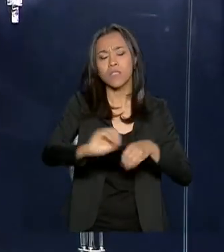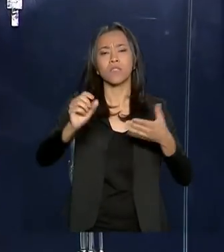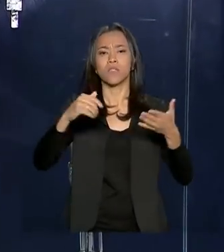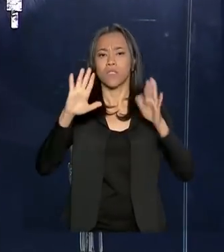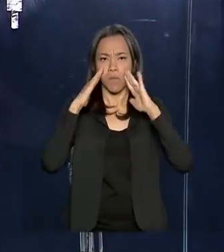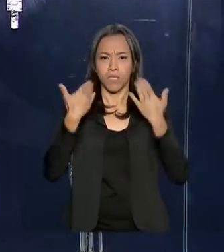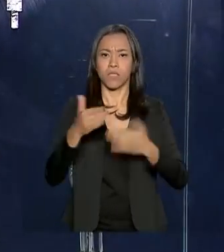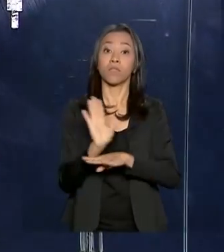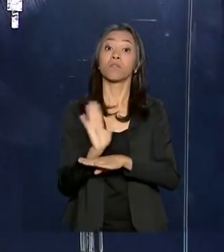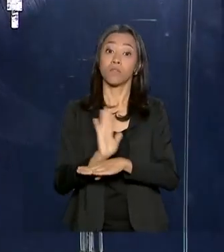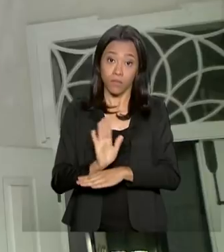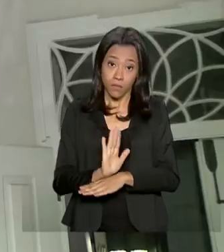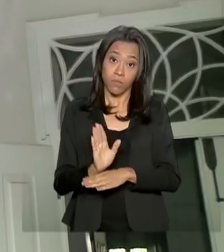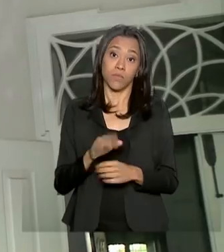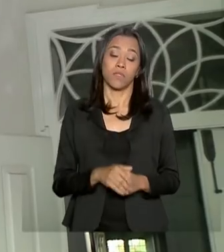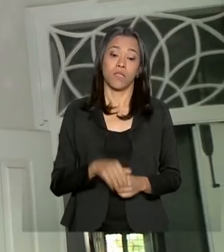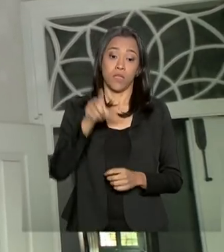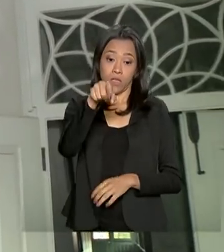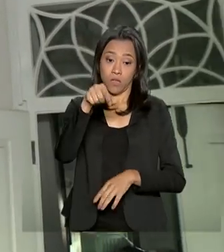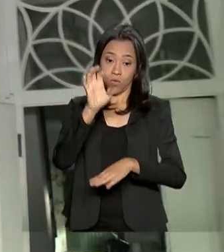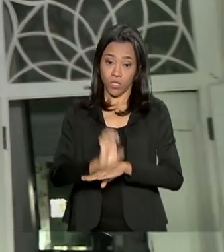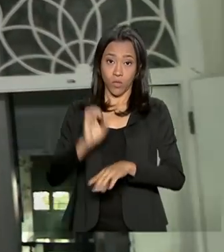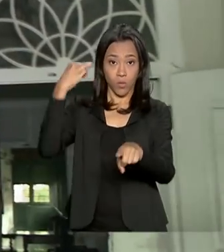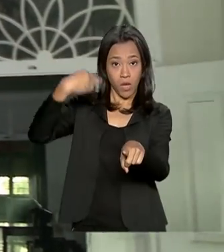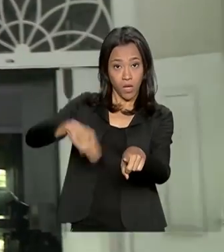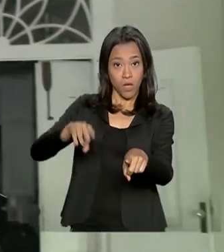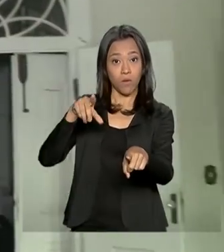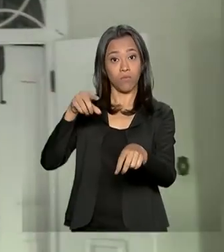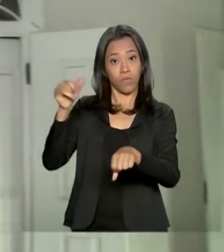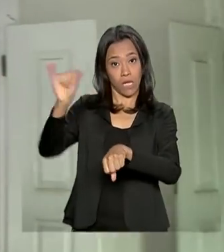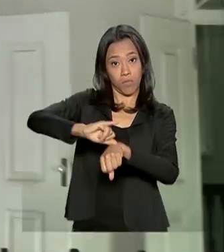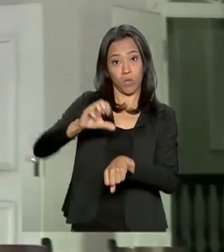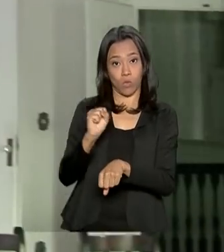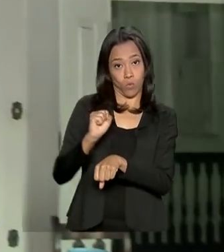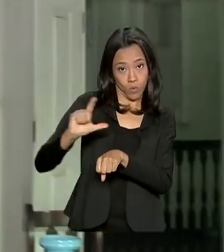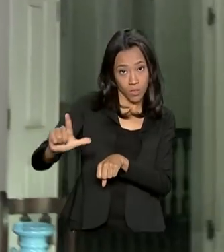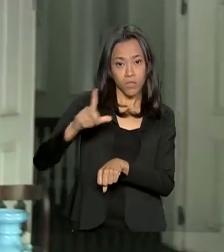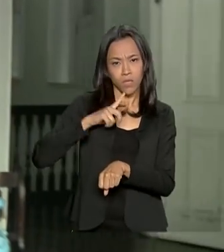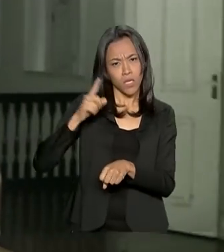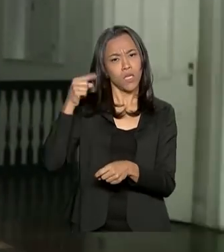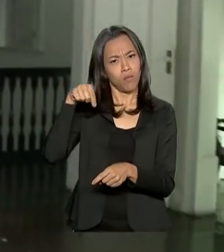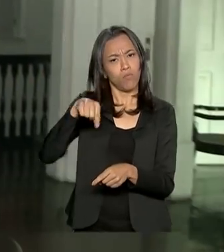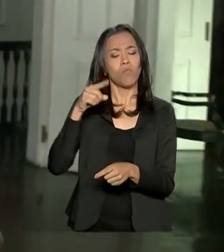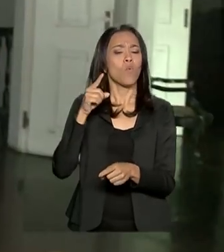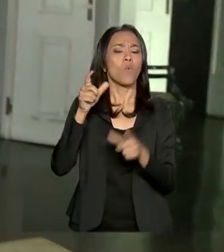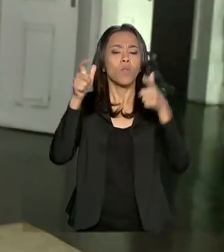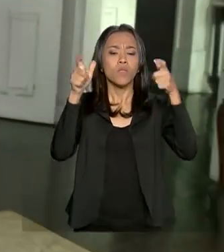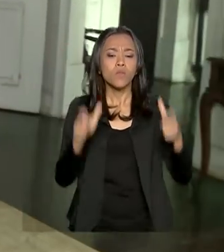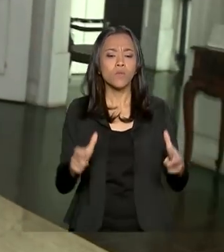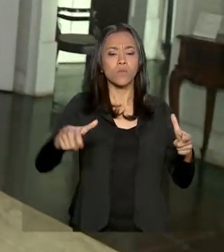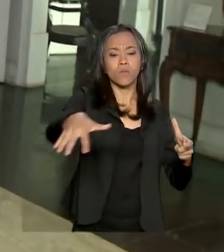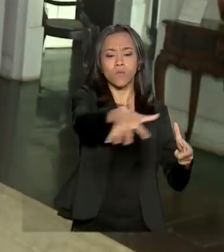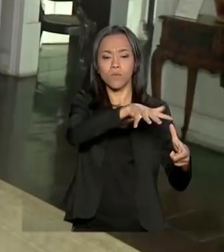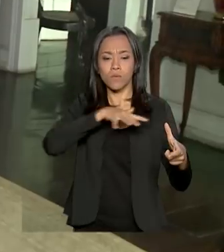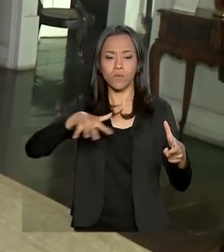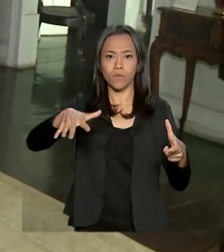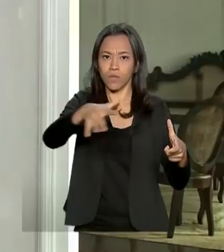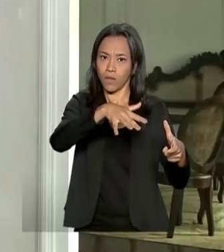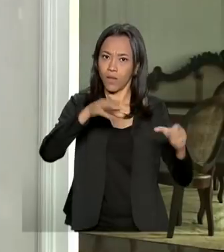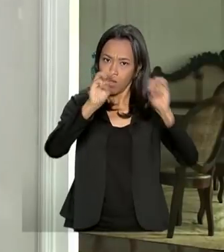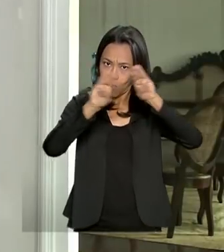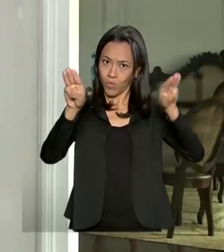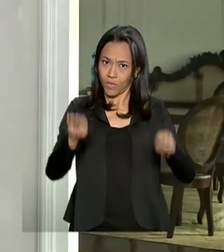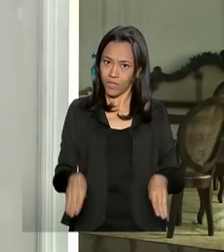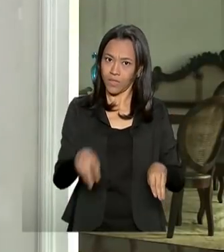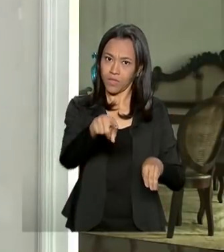exibições de filmes. No Maranhão, a programação fica por conta, entre outros, do Museu Histórico e Artístico do Maranhão,